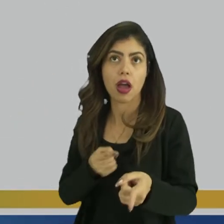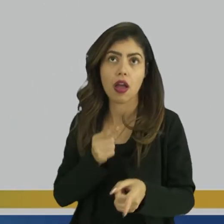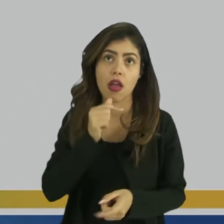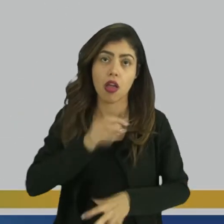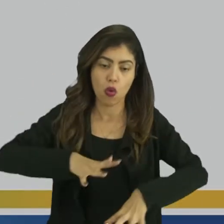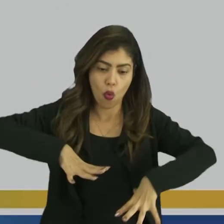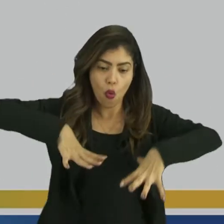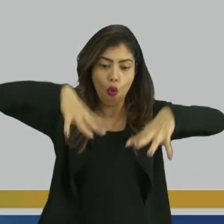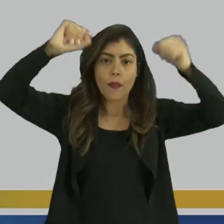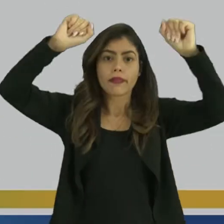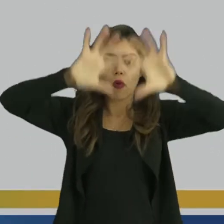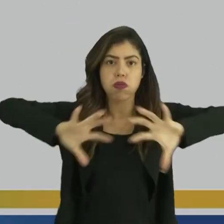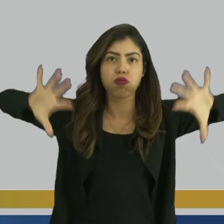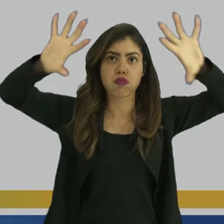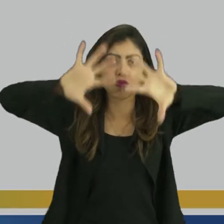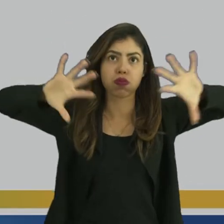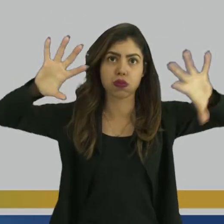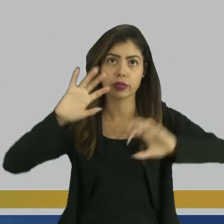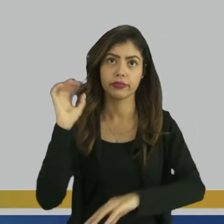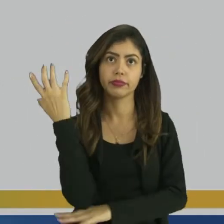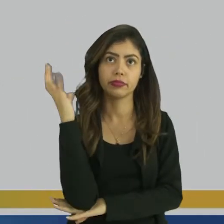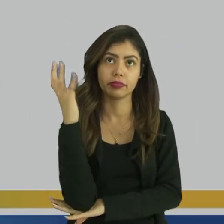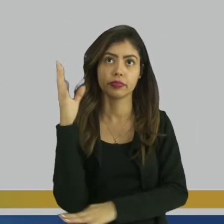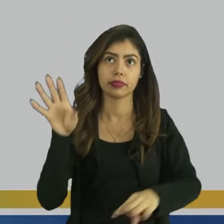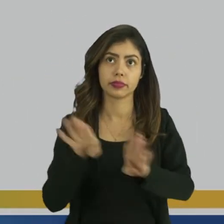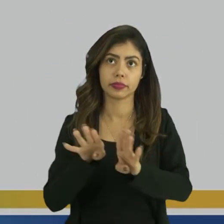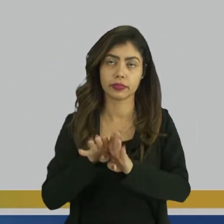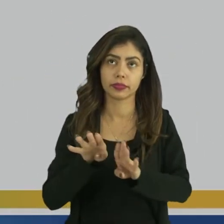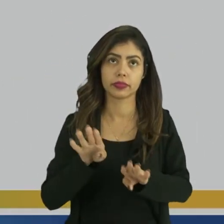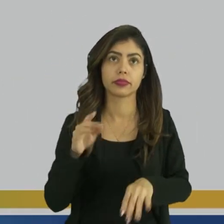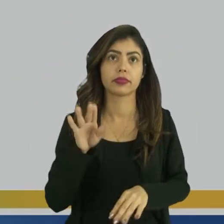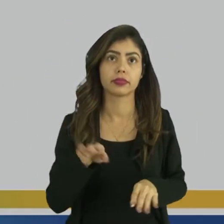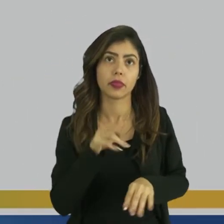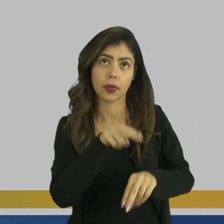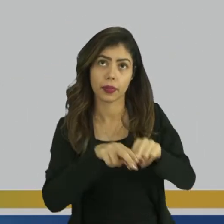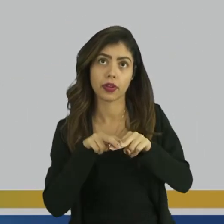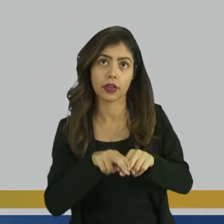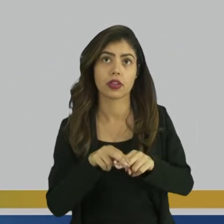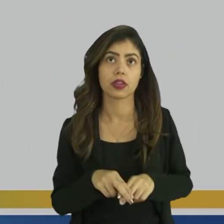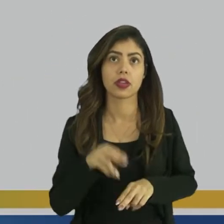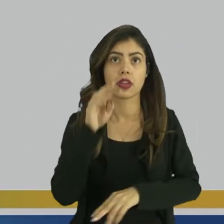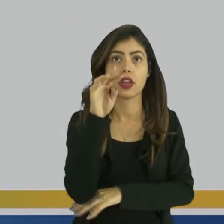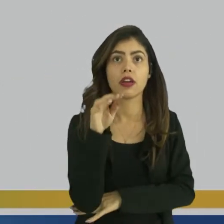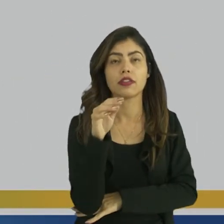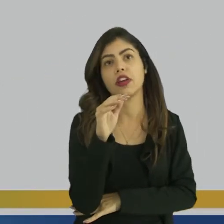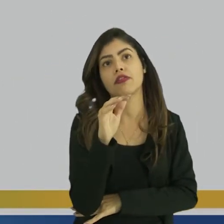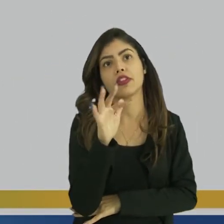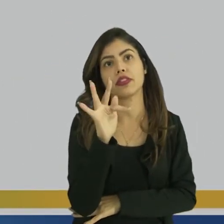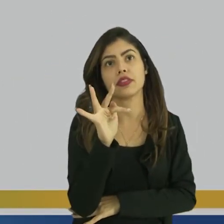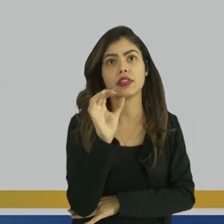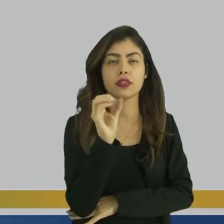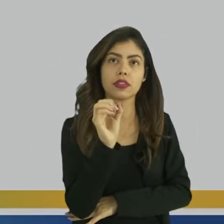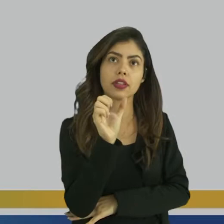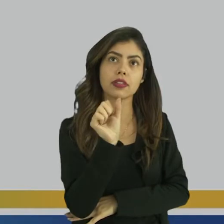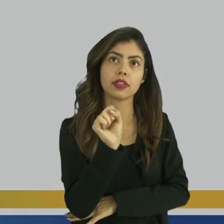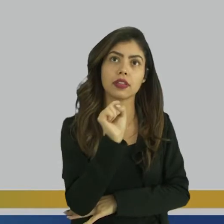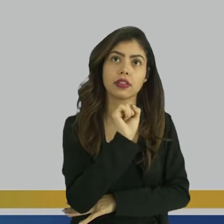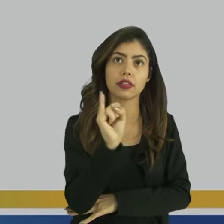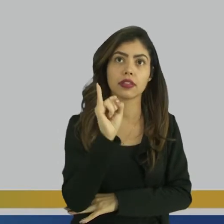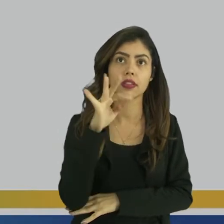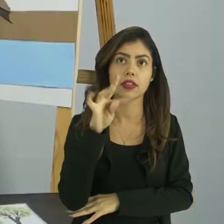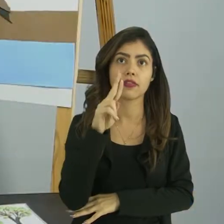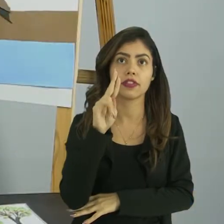a transpiração das plantas e, por isso, possibilita a fotossíntese. É isso